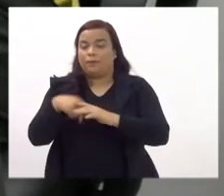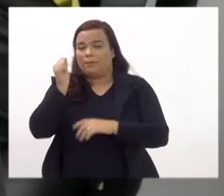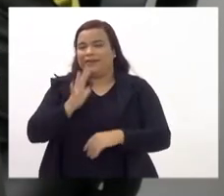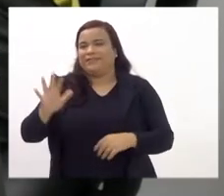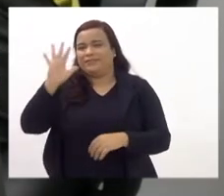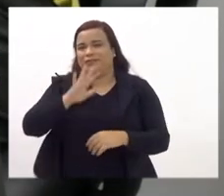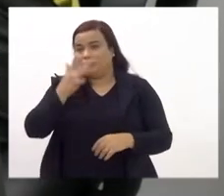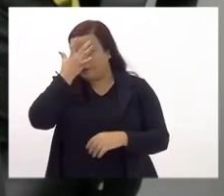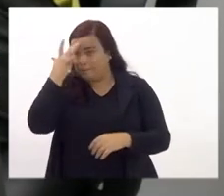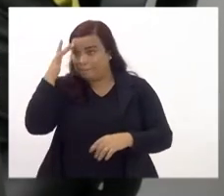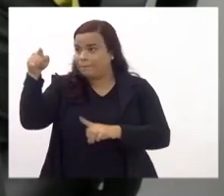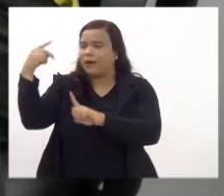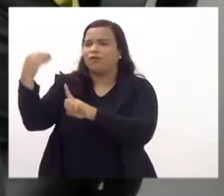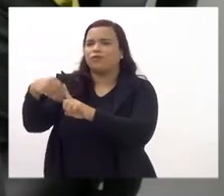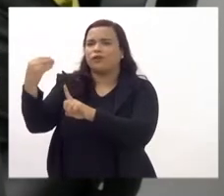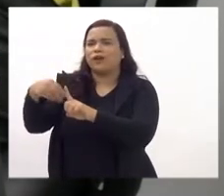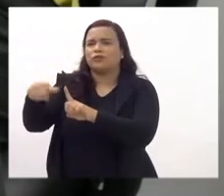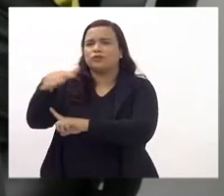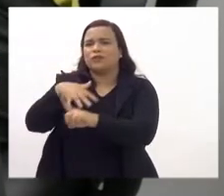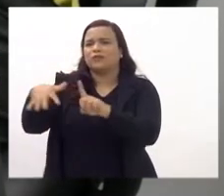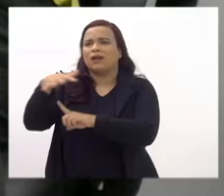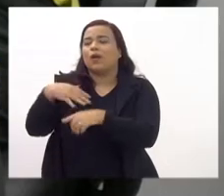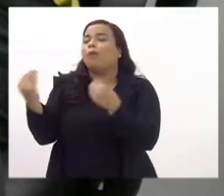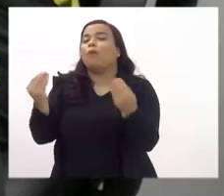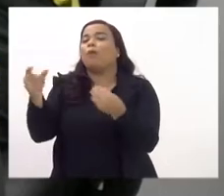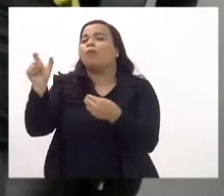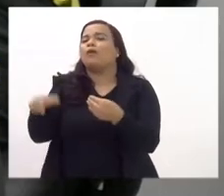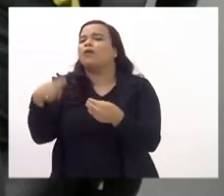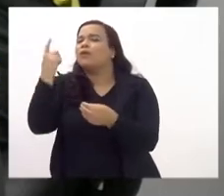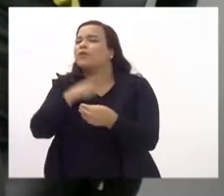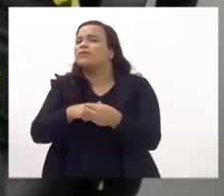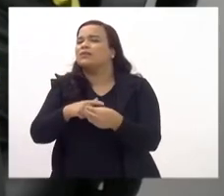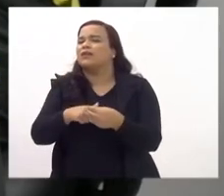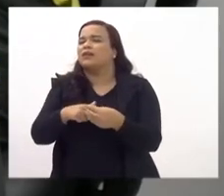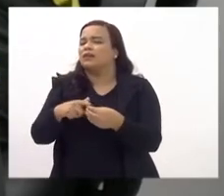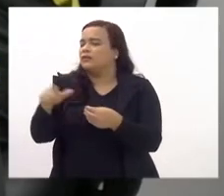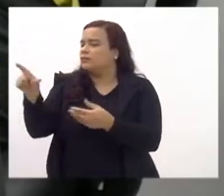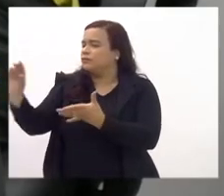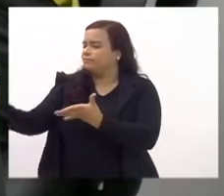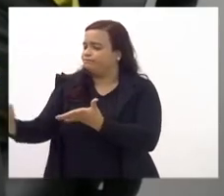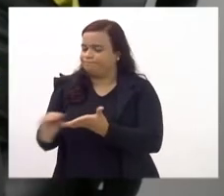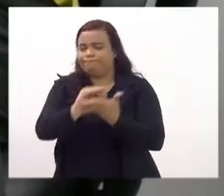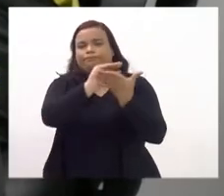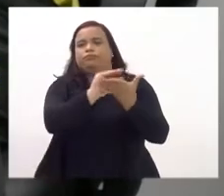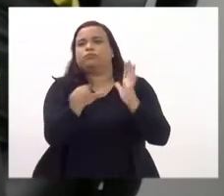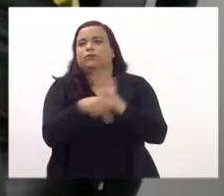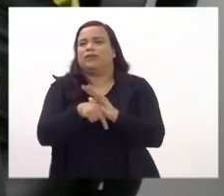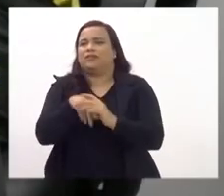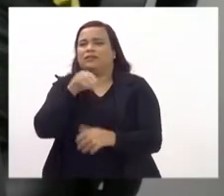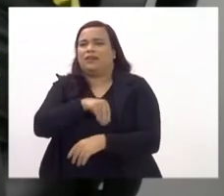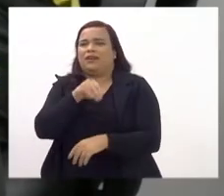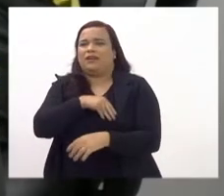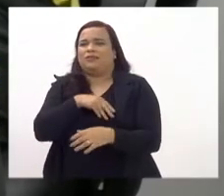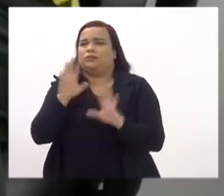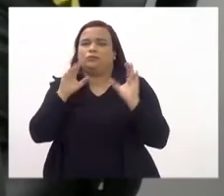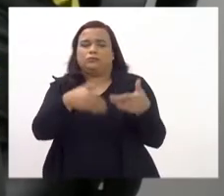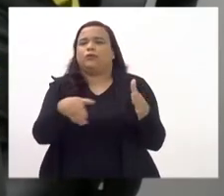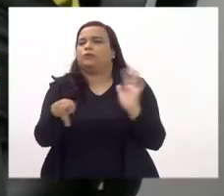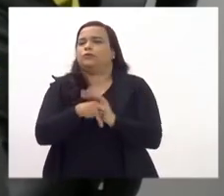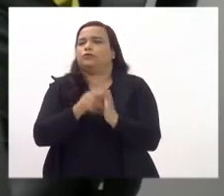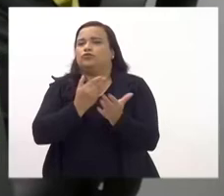social vai conseguir tirar um quarto de um salário mínimo para estudar?